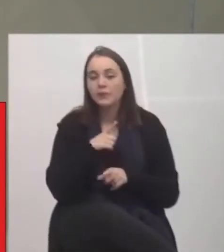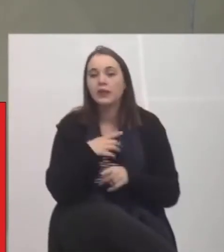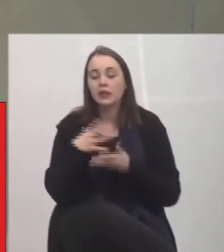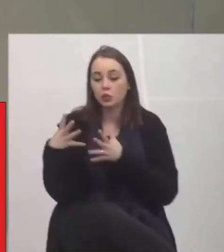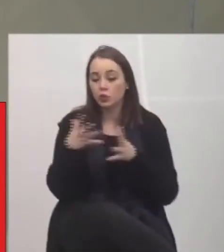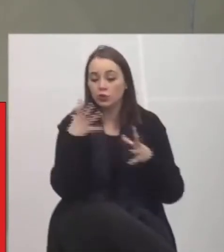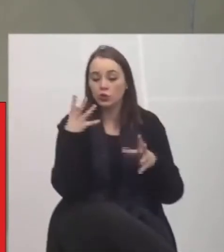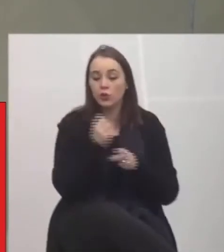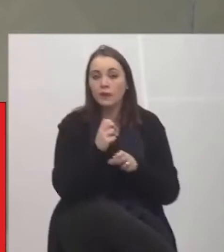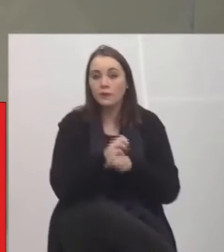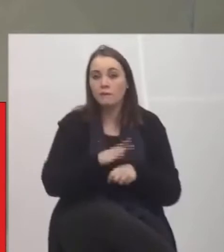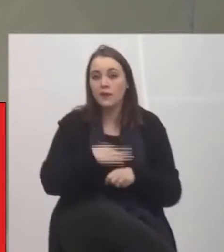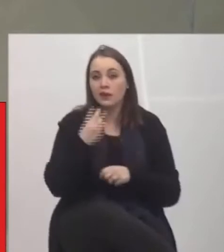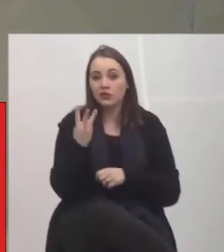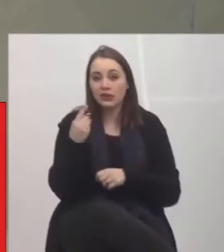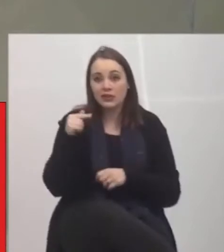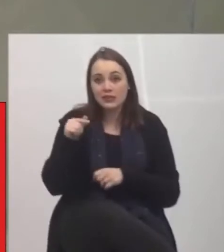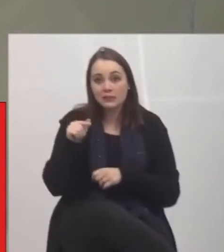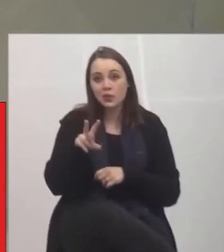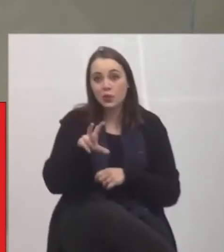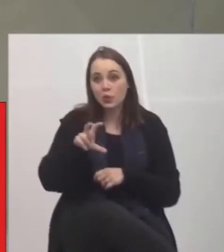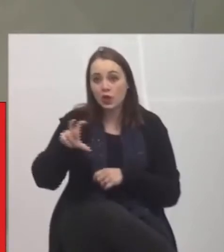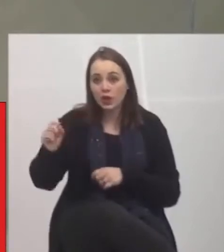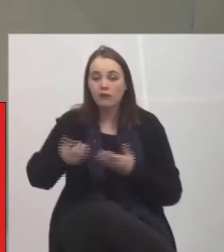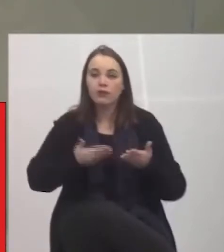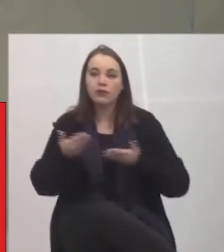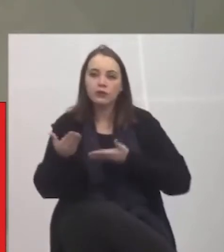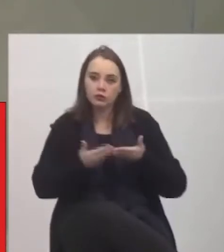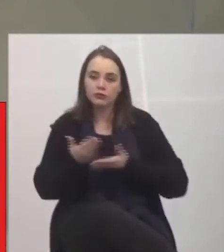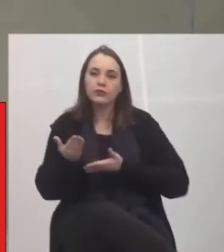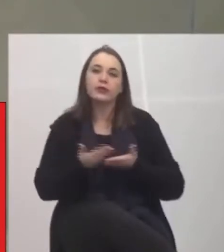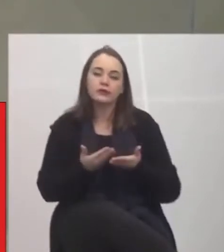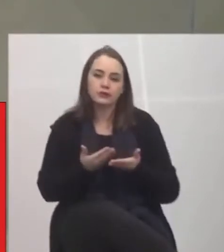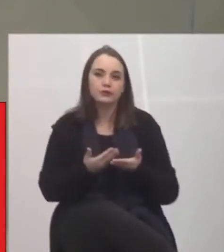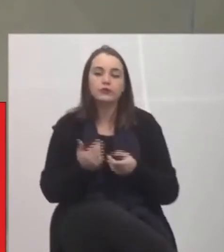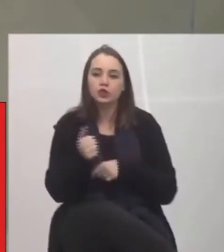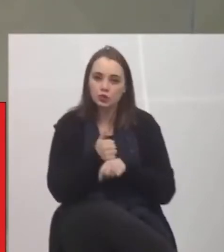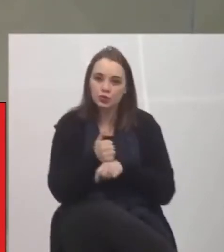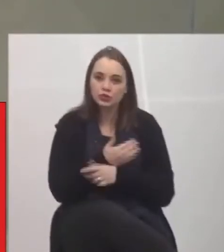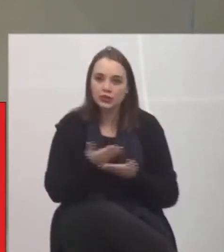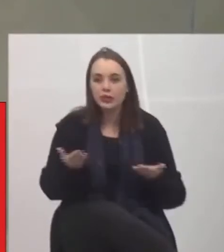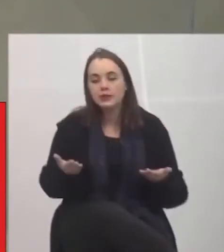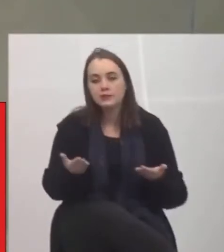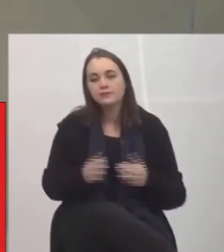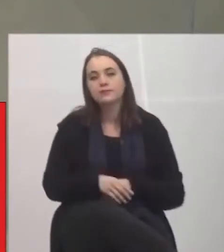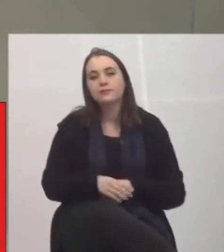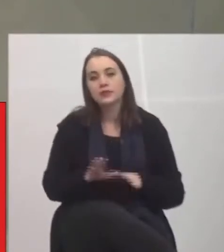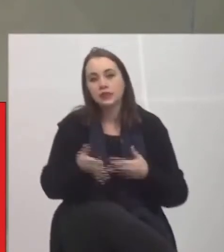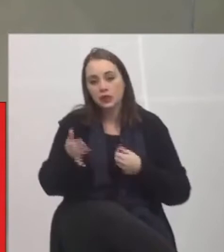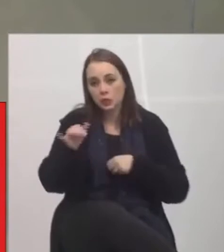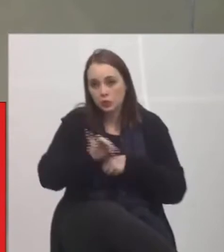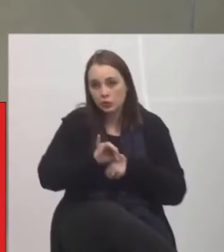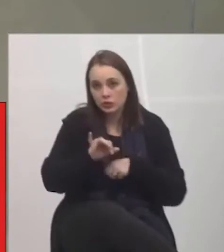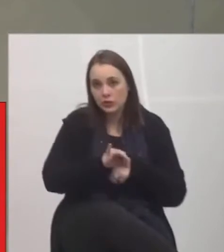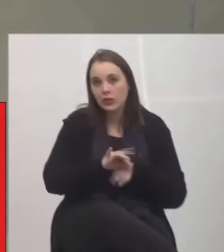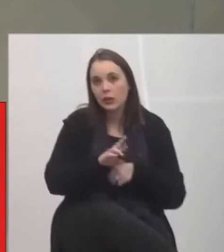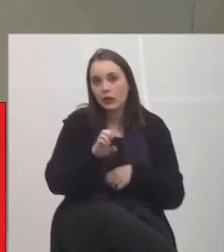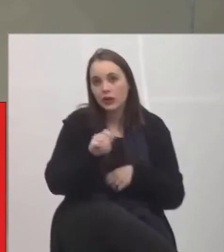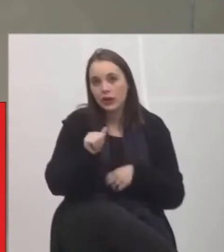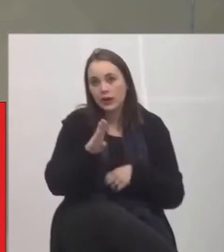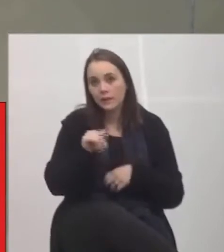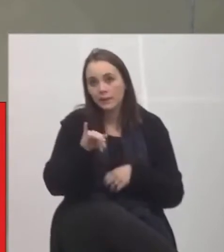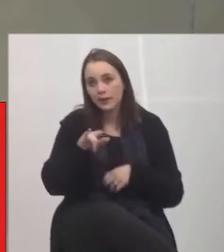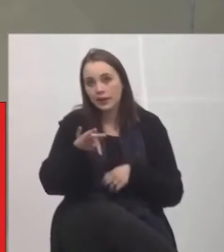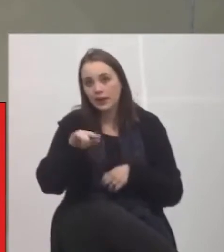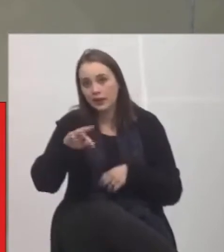3.500 consultas no período, né? Então o centro de reabilitação segue, seguido pós-Covid,